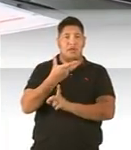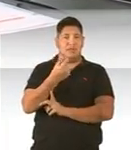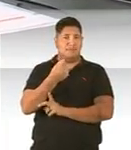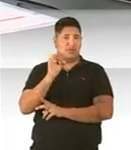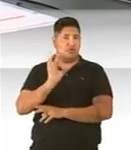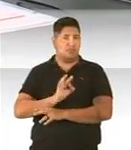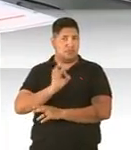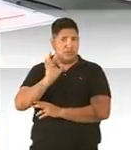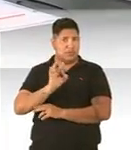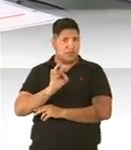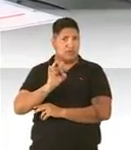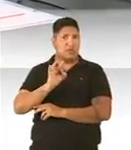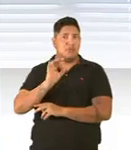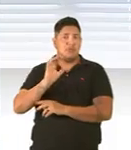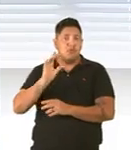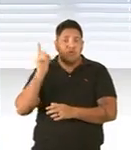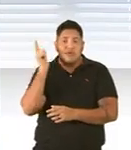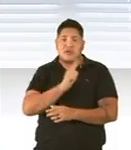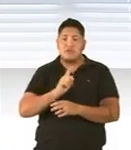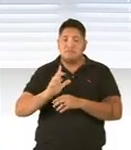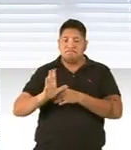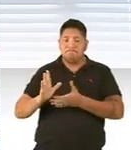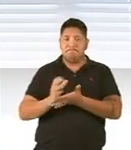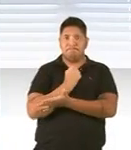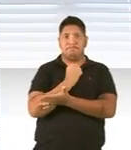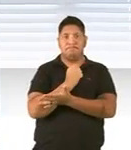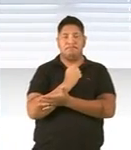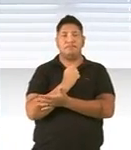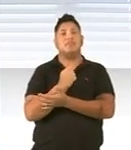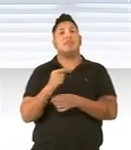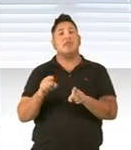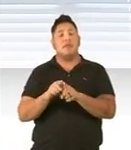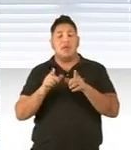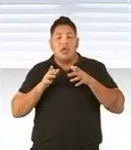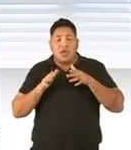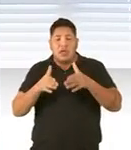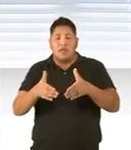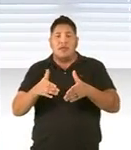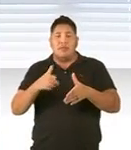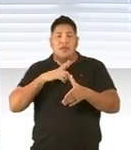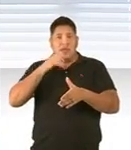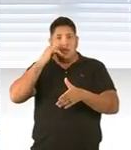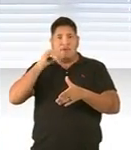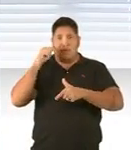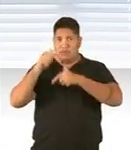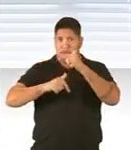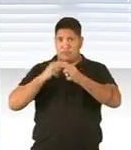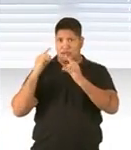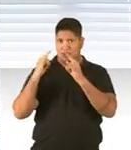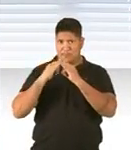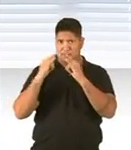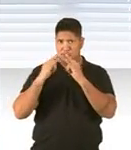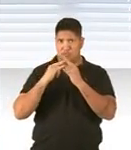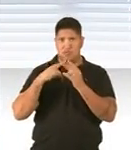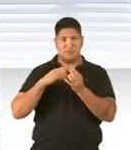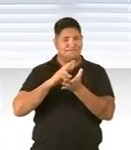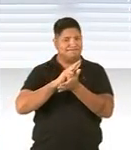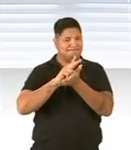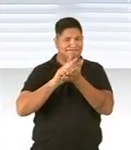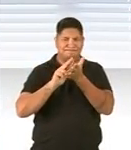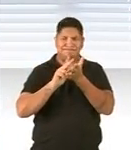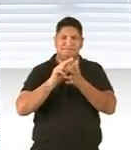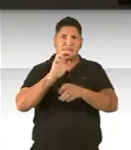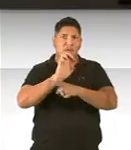em operações e de 40% em resgates. Atuações no combate ao trabalho infantil, realizadas